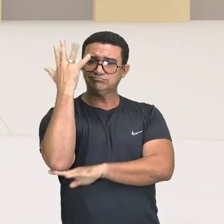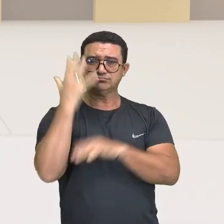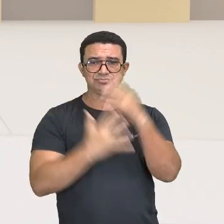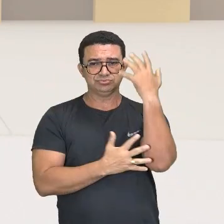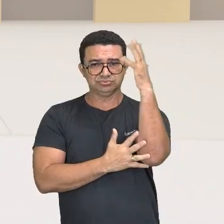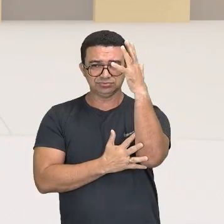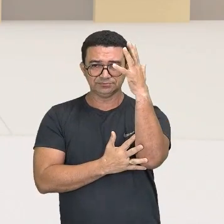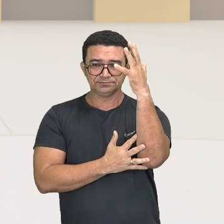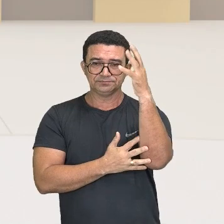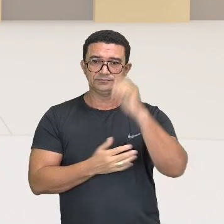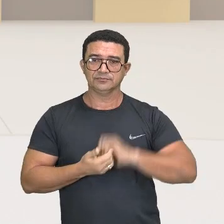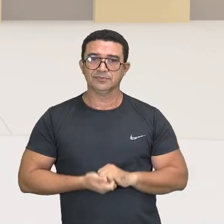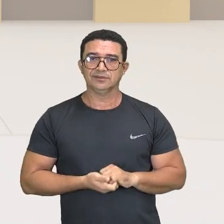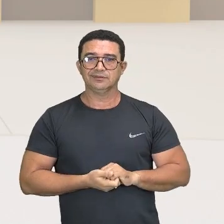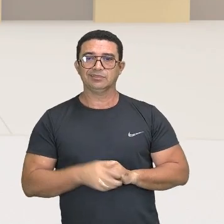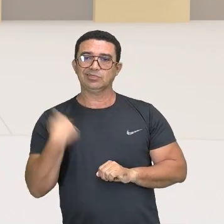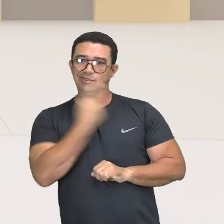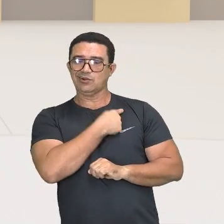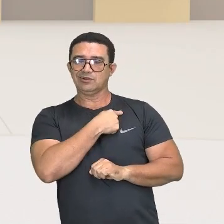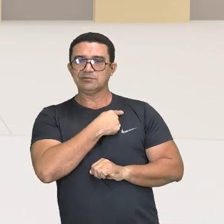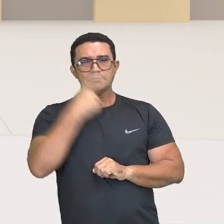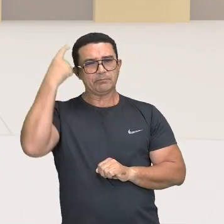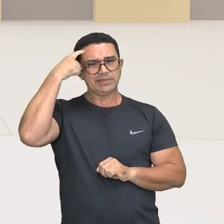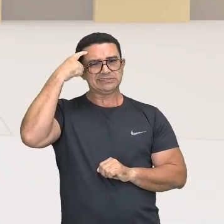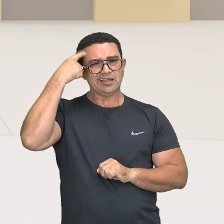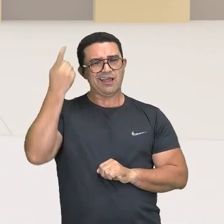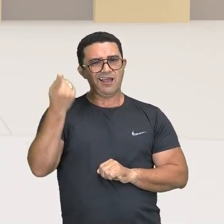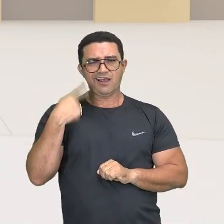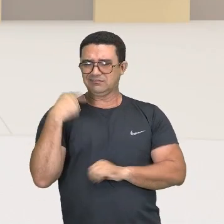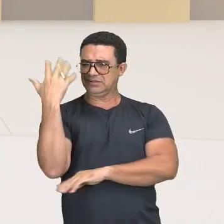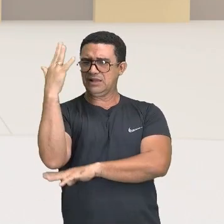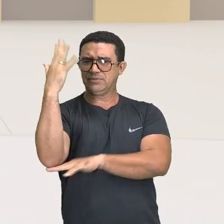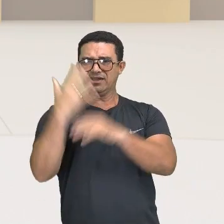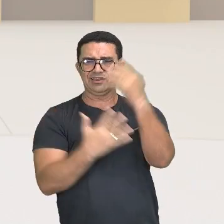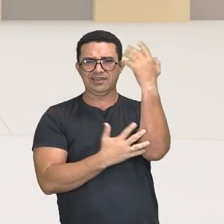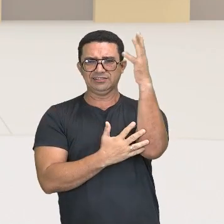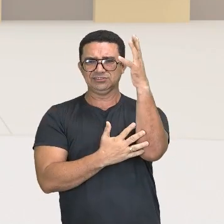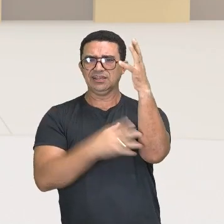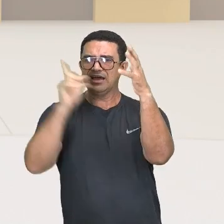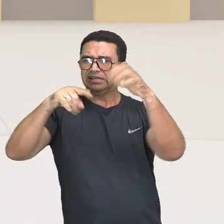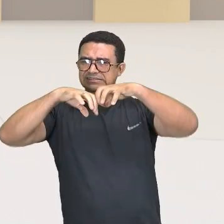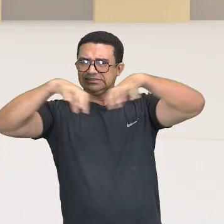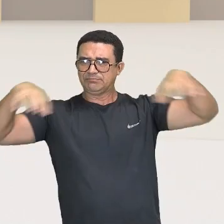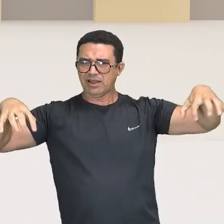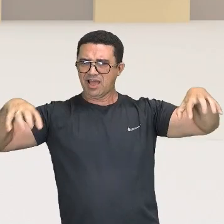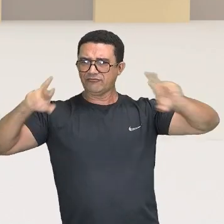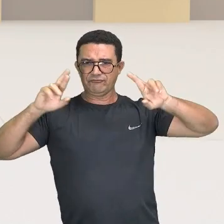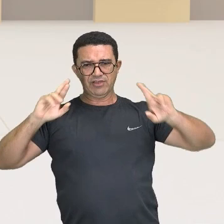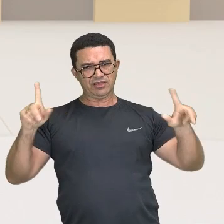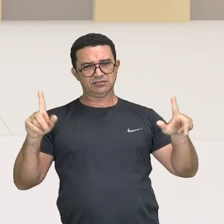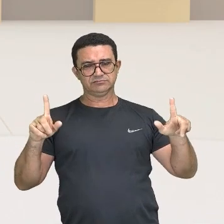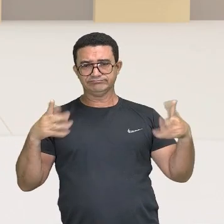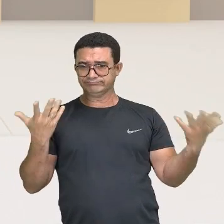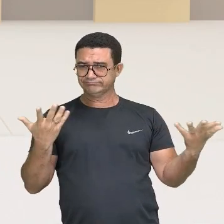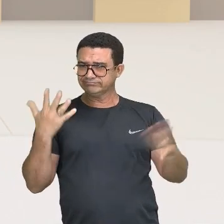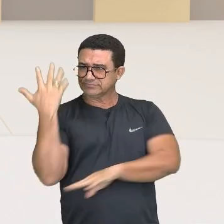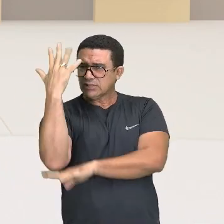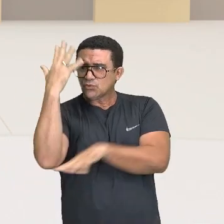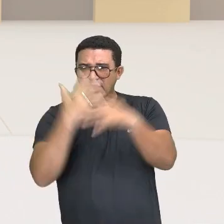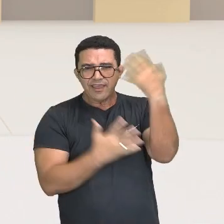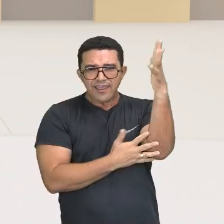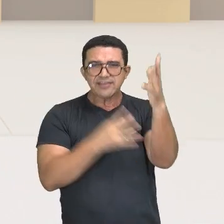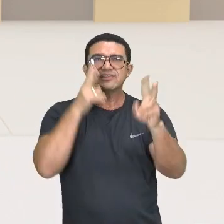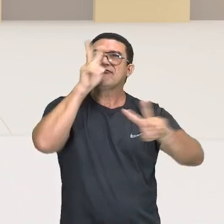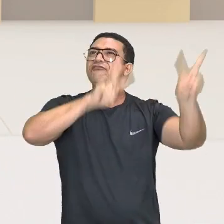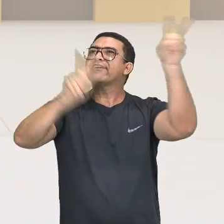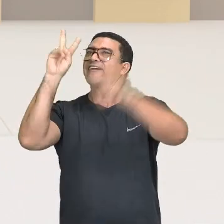pôde observar. A gente não pode pensar que o meio ambiente é algo à parte, né, algo separado. Ali é a natureza, onde a gente vê as